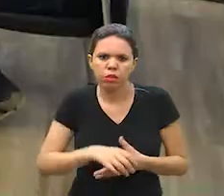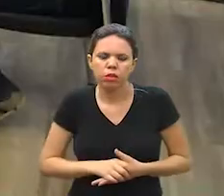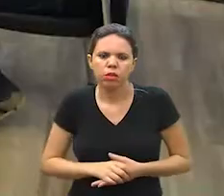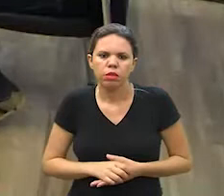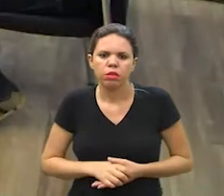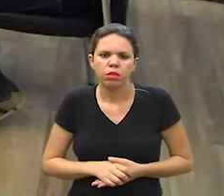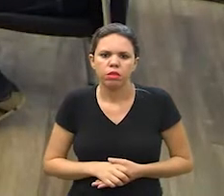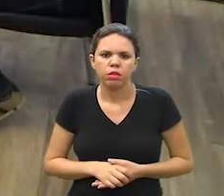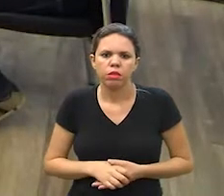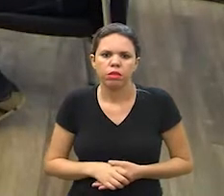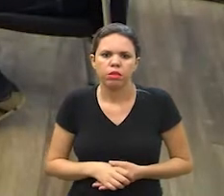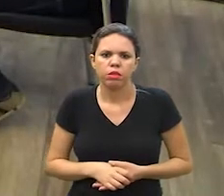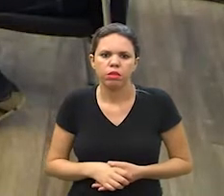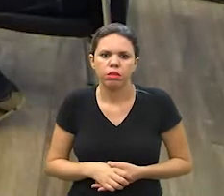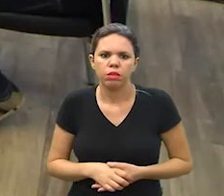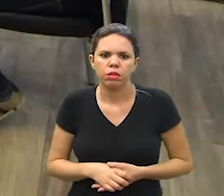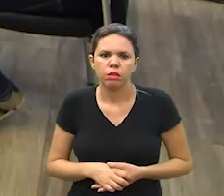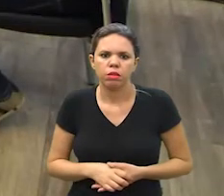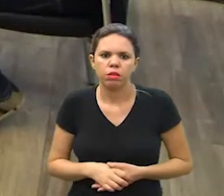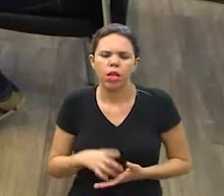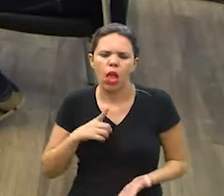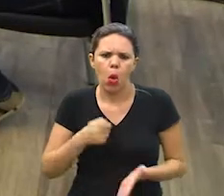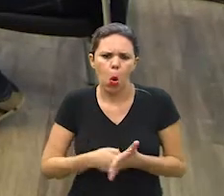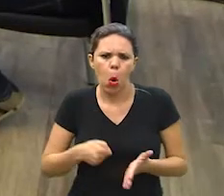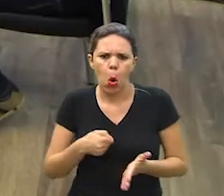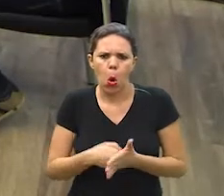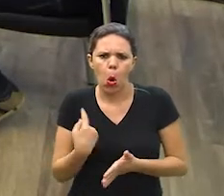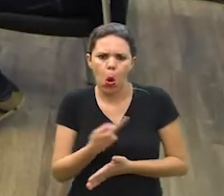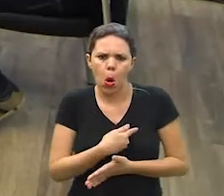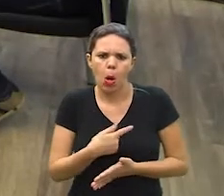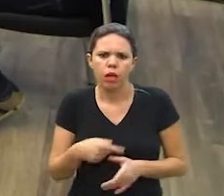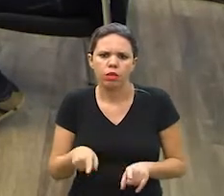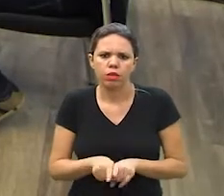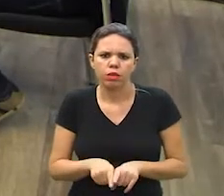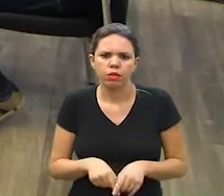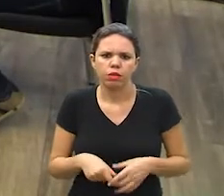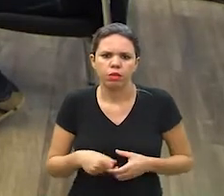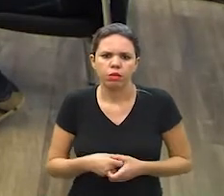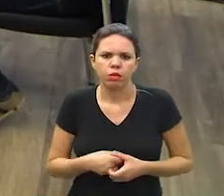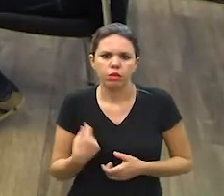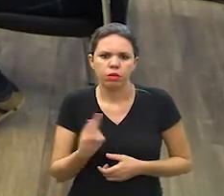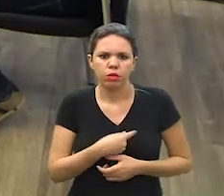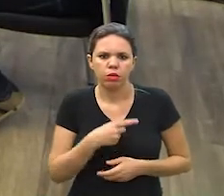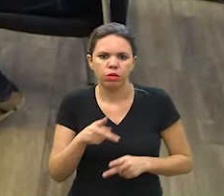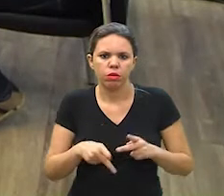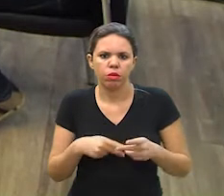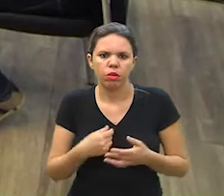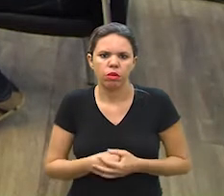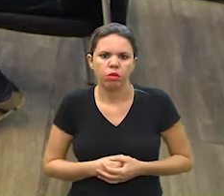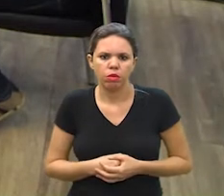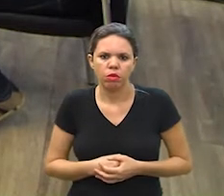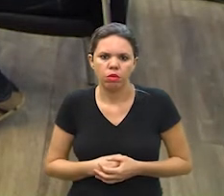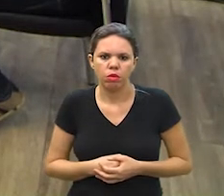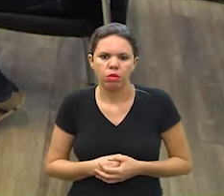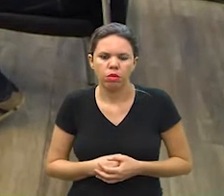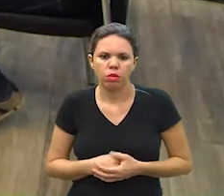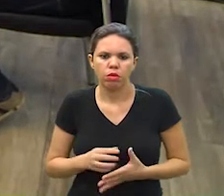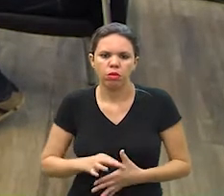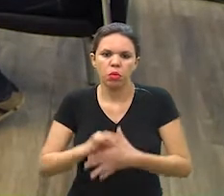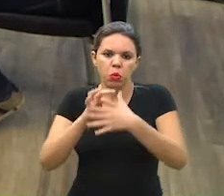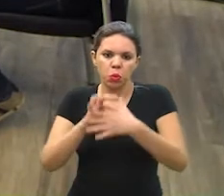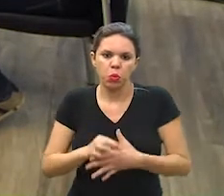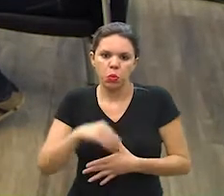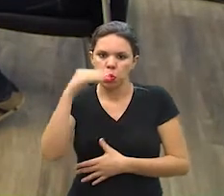né, têm aí uma cobrança, né, e nós temos uma cobrança com os nossos, com as nossas